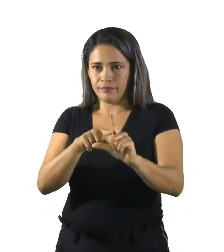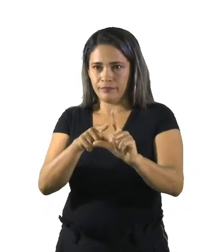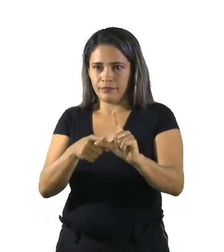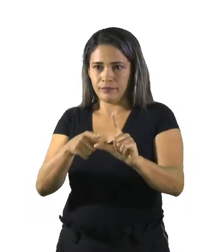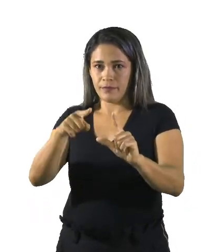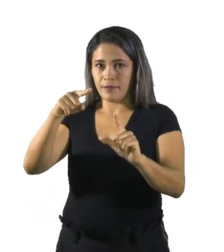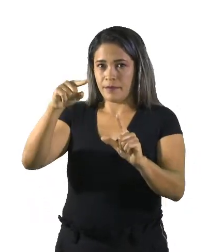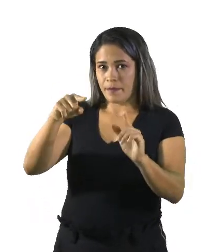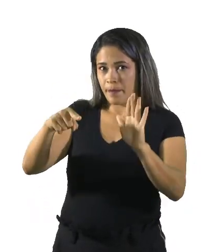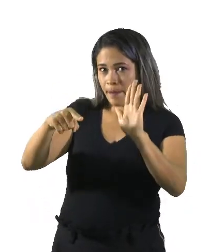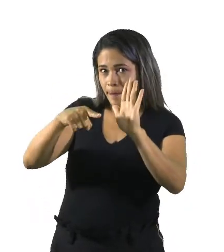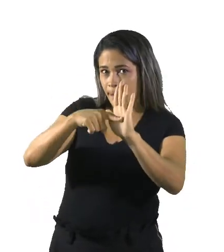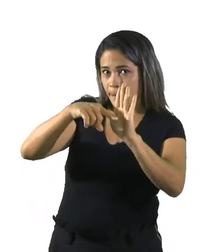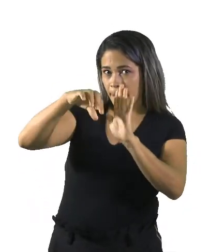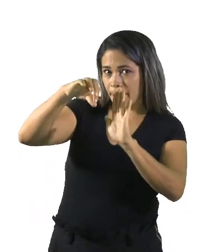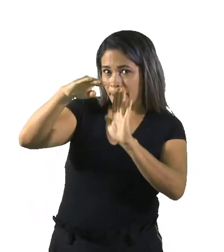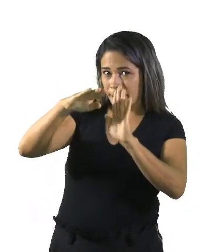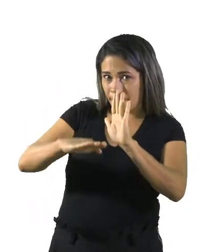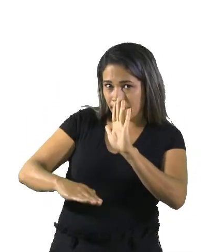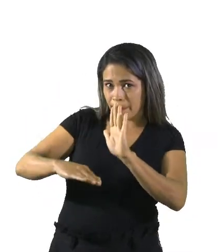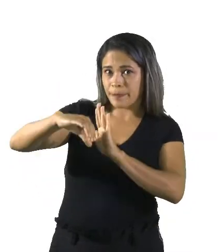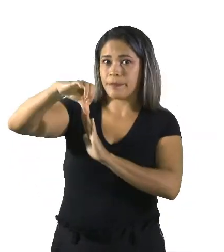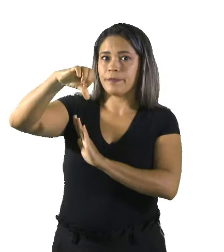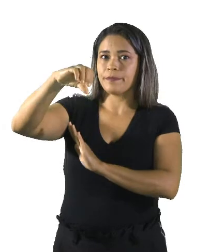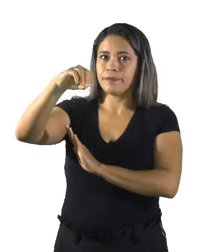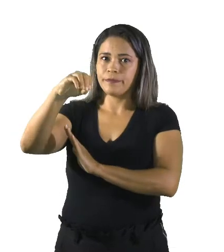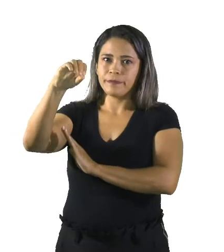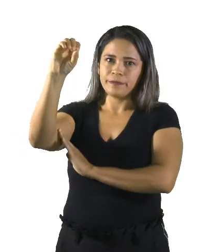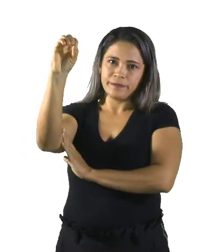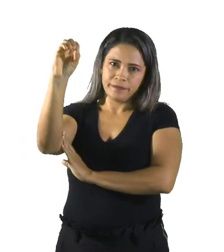90 graus. Sempre que eu tiver um ângulo que mede